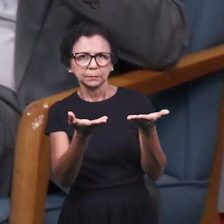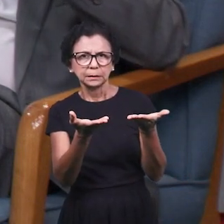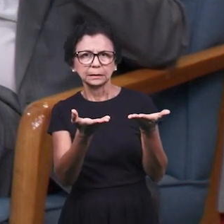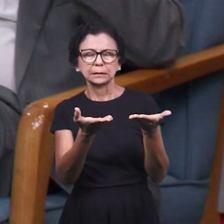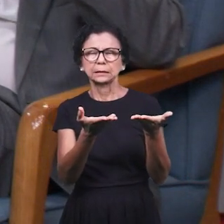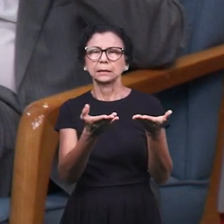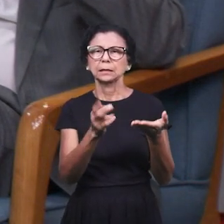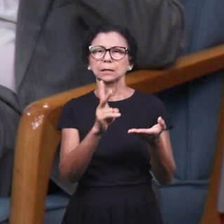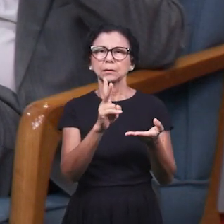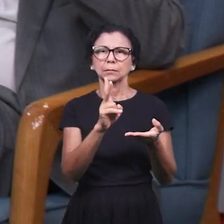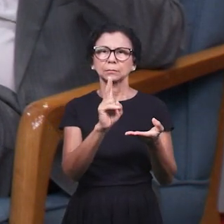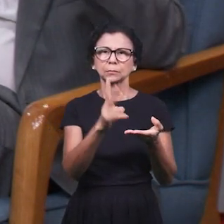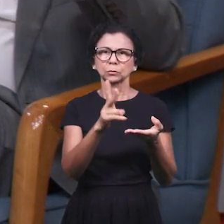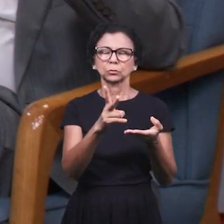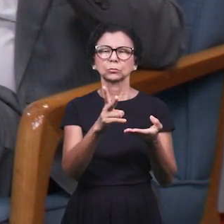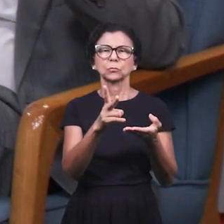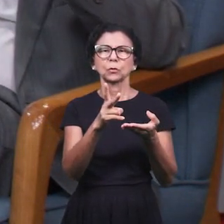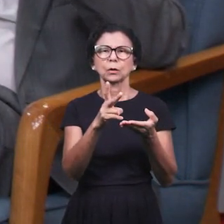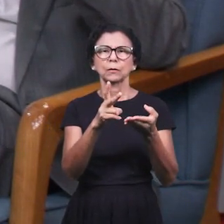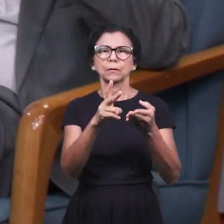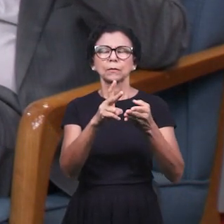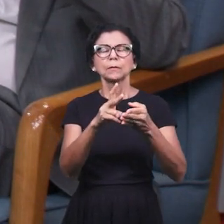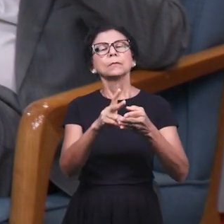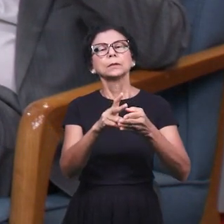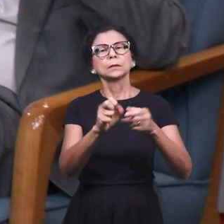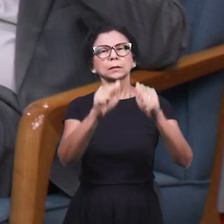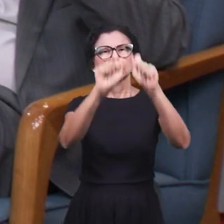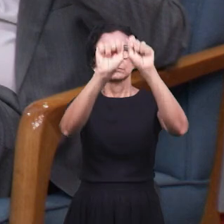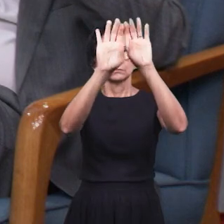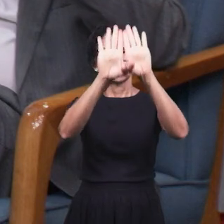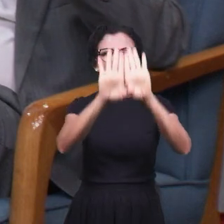Cordeiro perfeito morreu e o seu sangue foi derramado.